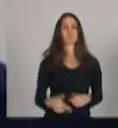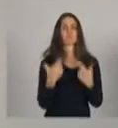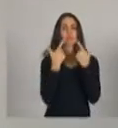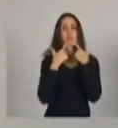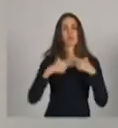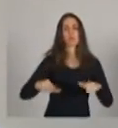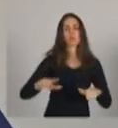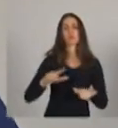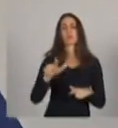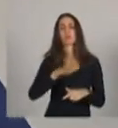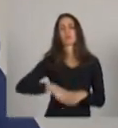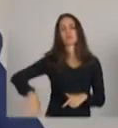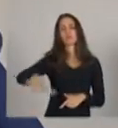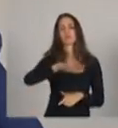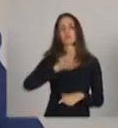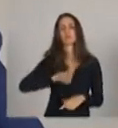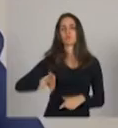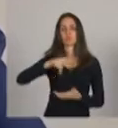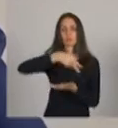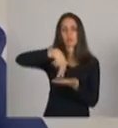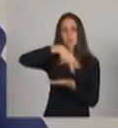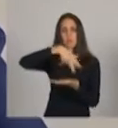arte dramática da dança